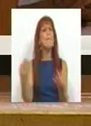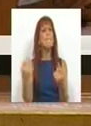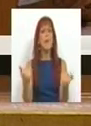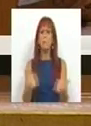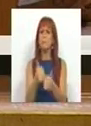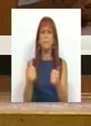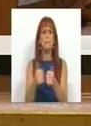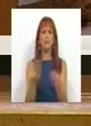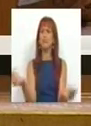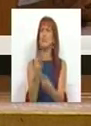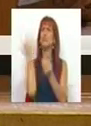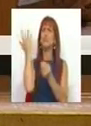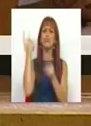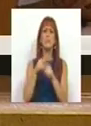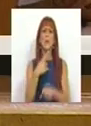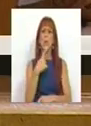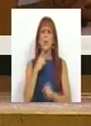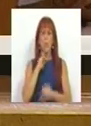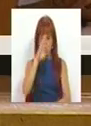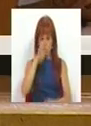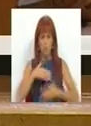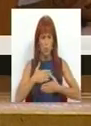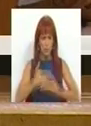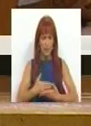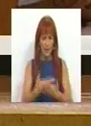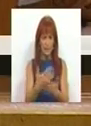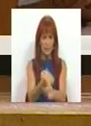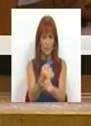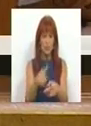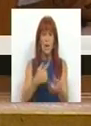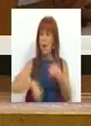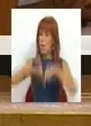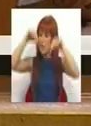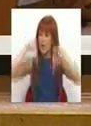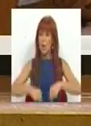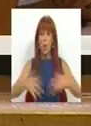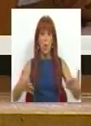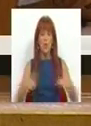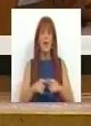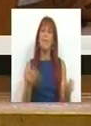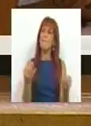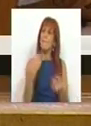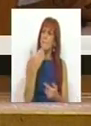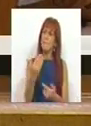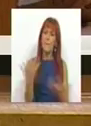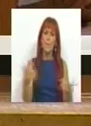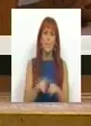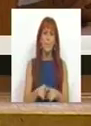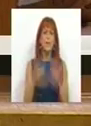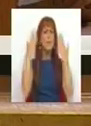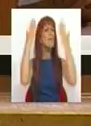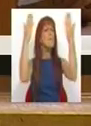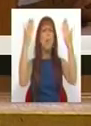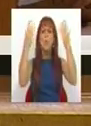reconhecida excelência e extrema dedicação. Cabe-nos, pois, aqui hoje reconhecer e